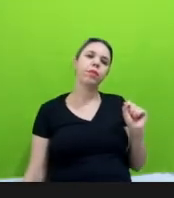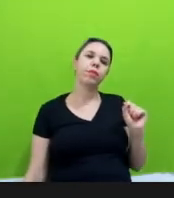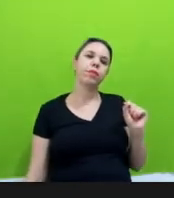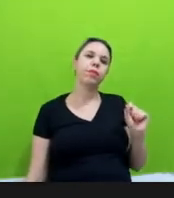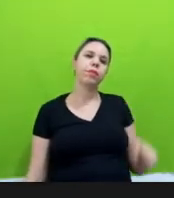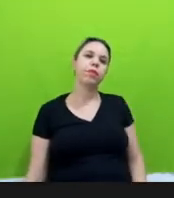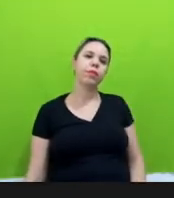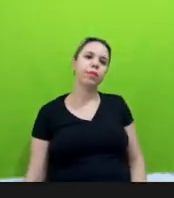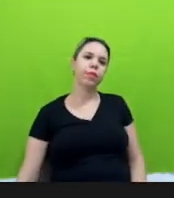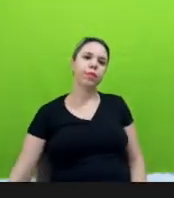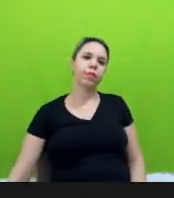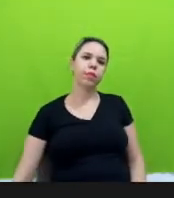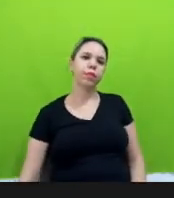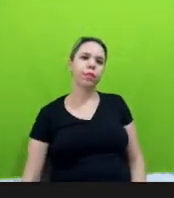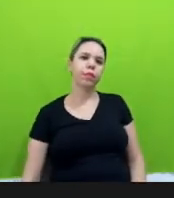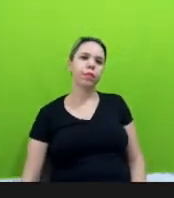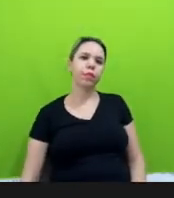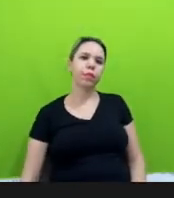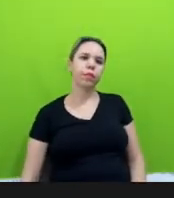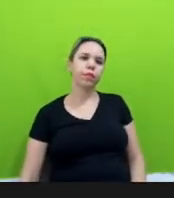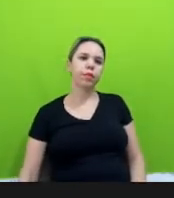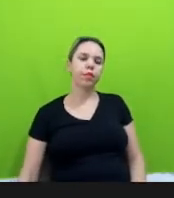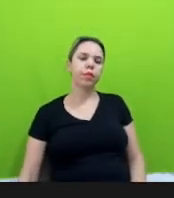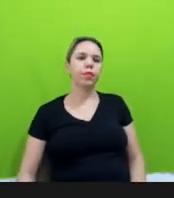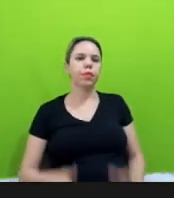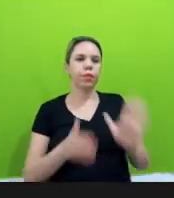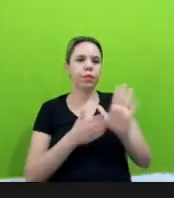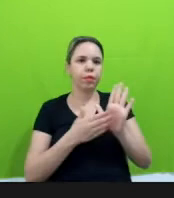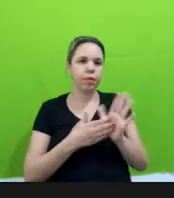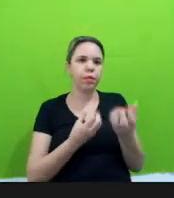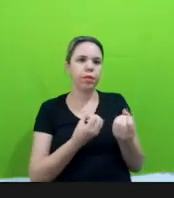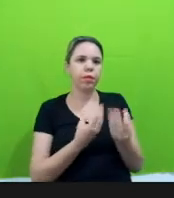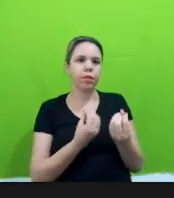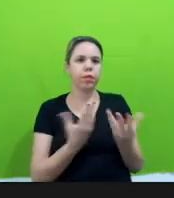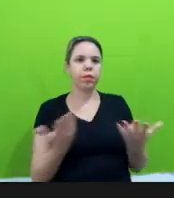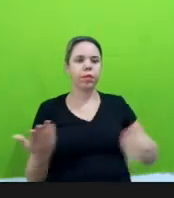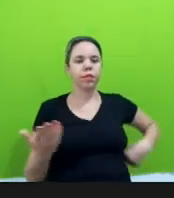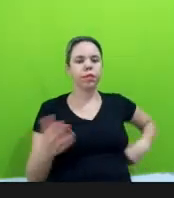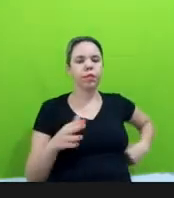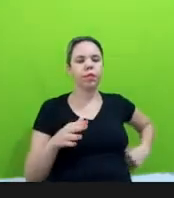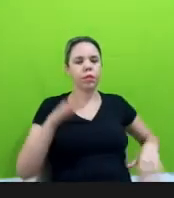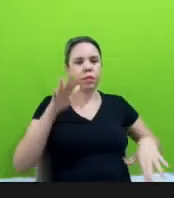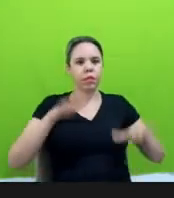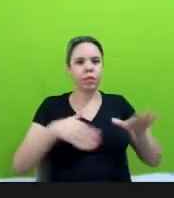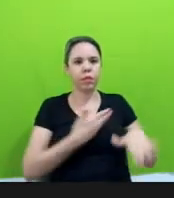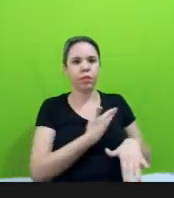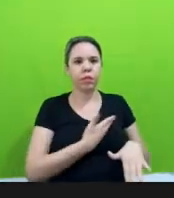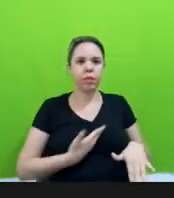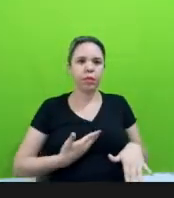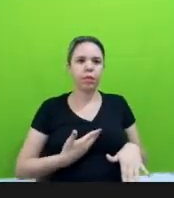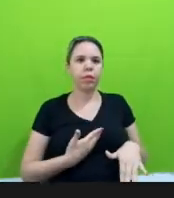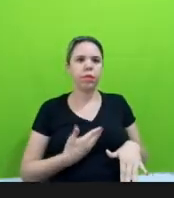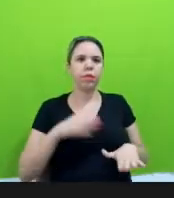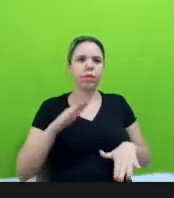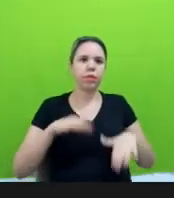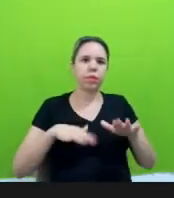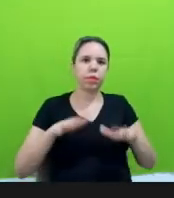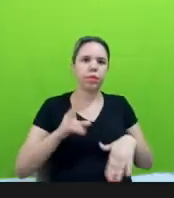os dados, a oferta de dados sempre depende do governo, depende muito do governo de ocasião. E os governos, obviamente, sempre